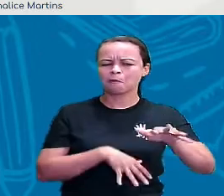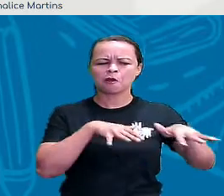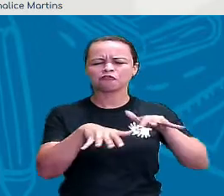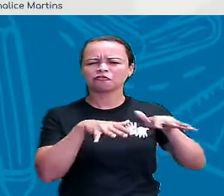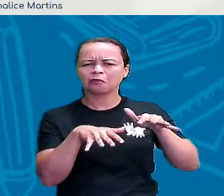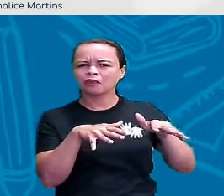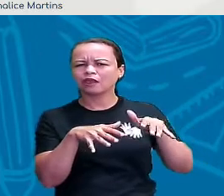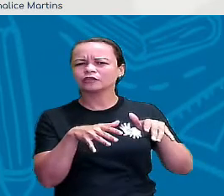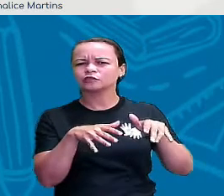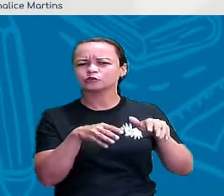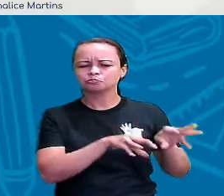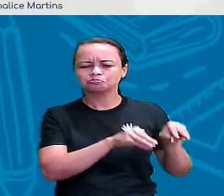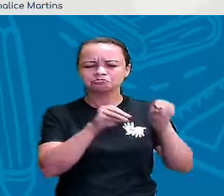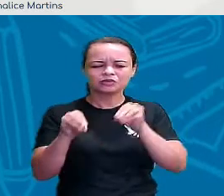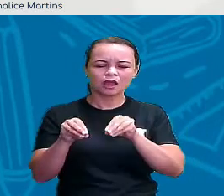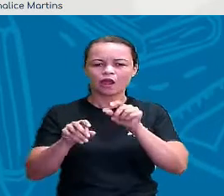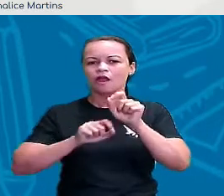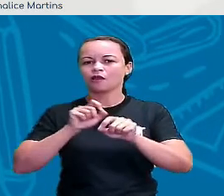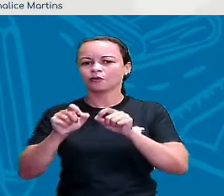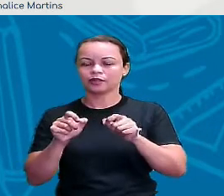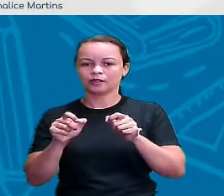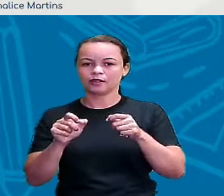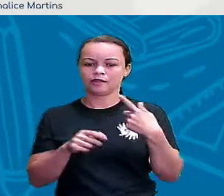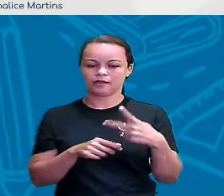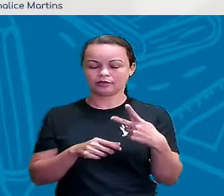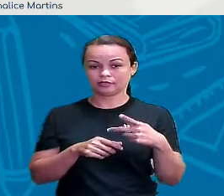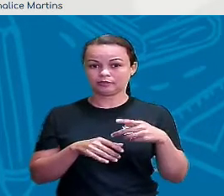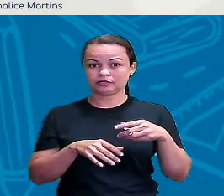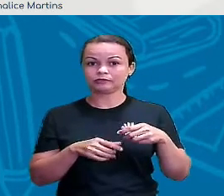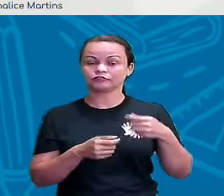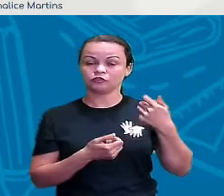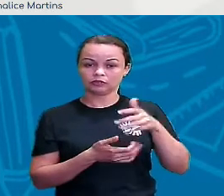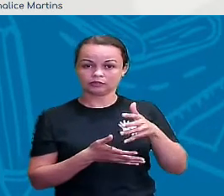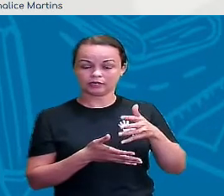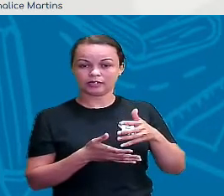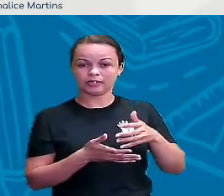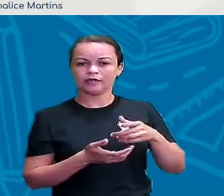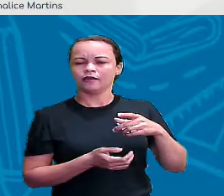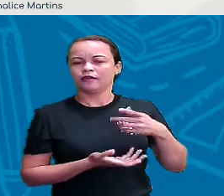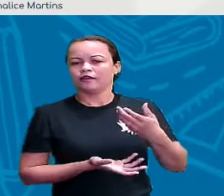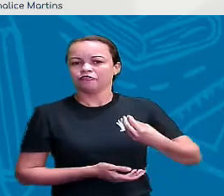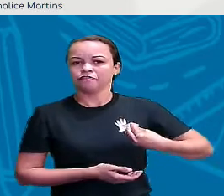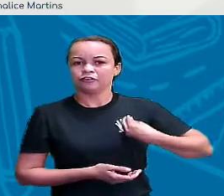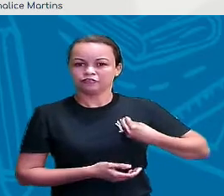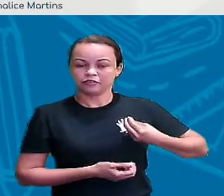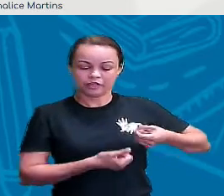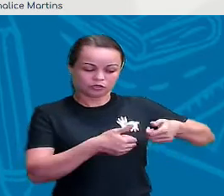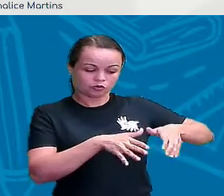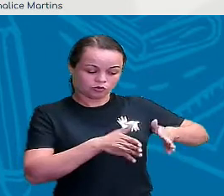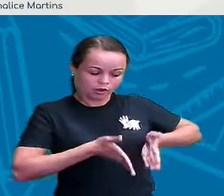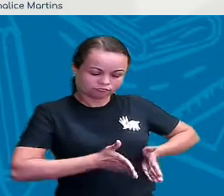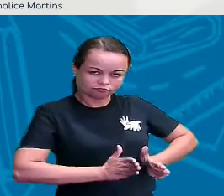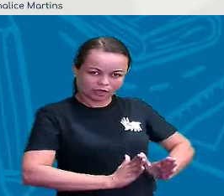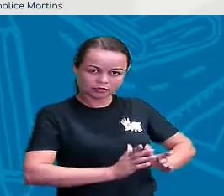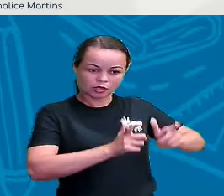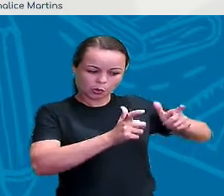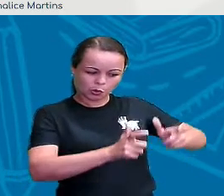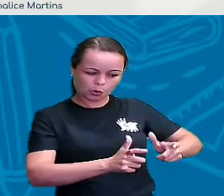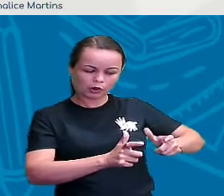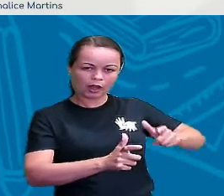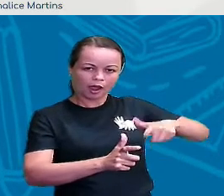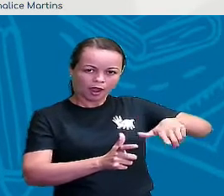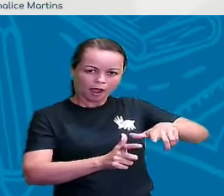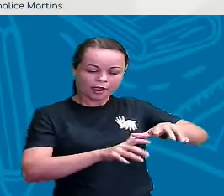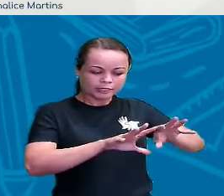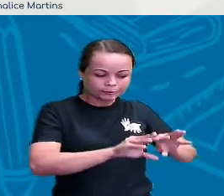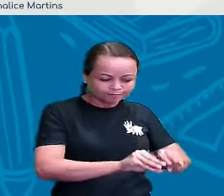migratório, é justamente essa movimentação de você sair do lugar de onde nasceu para morar em um